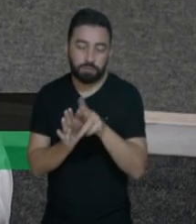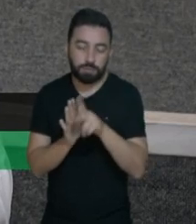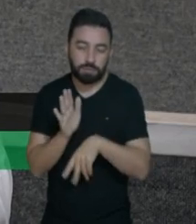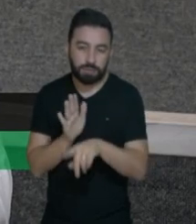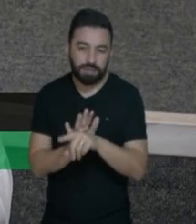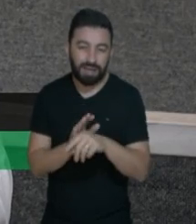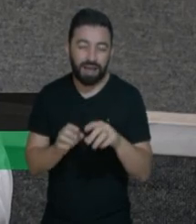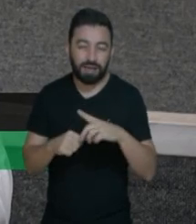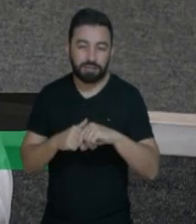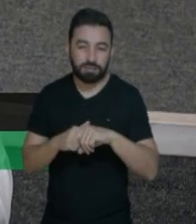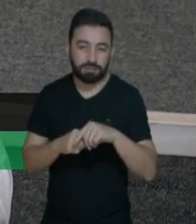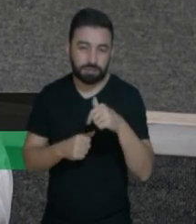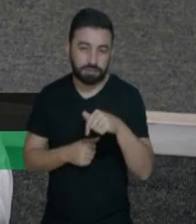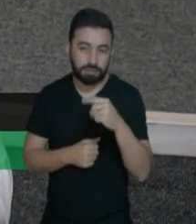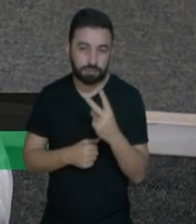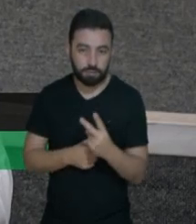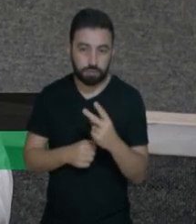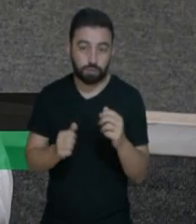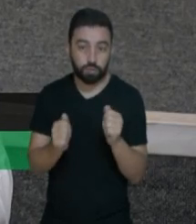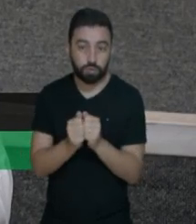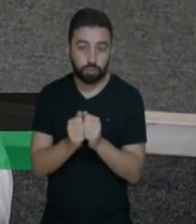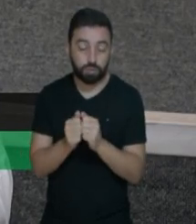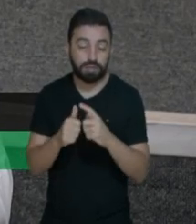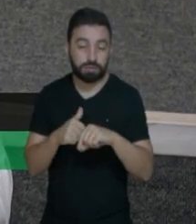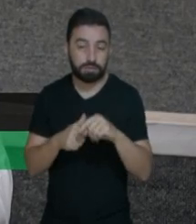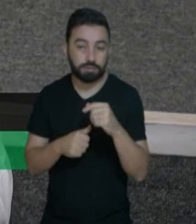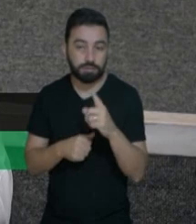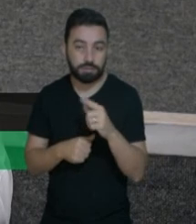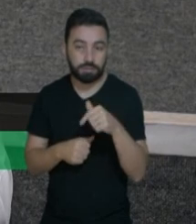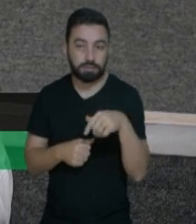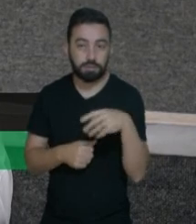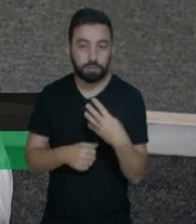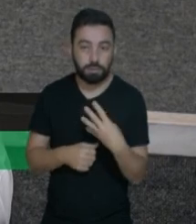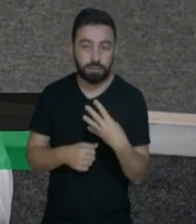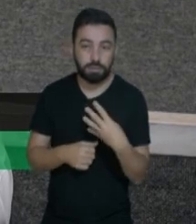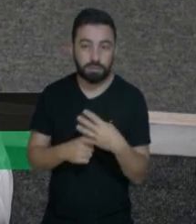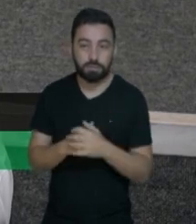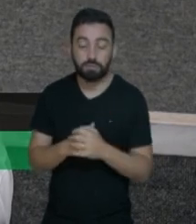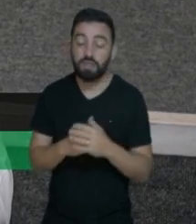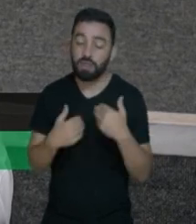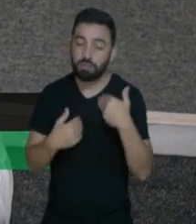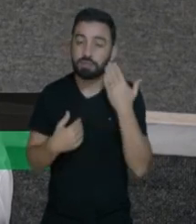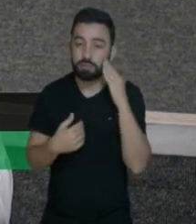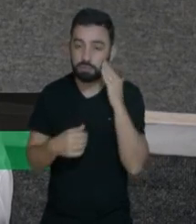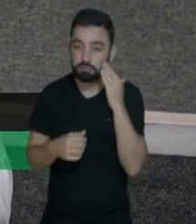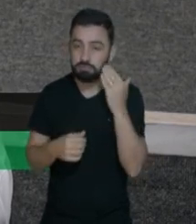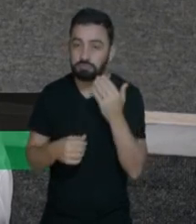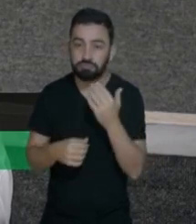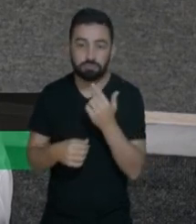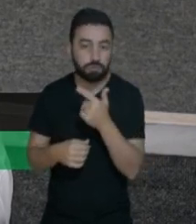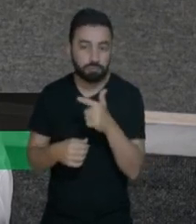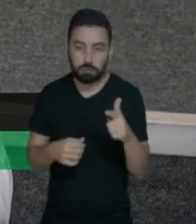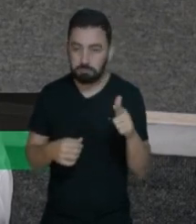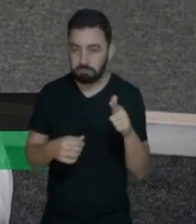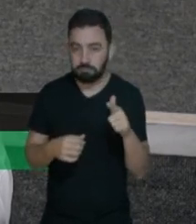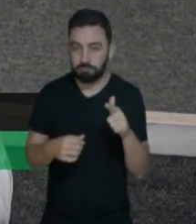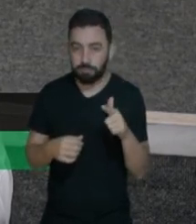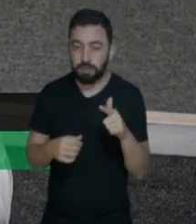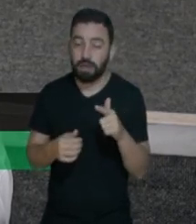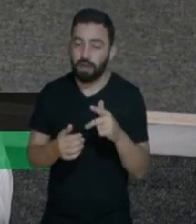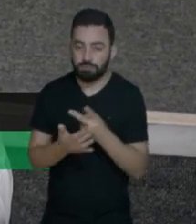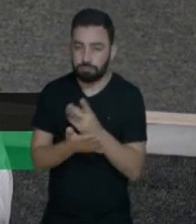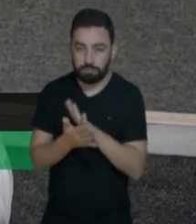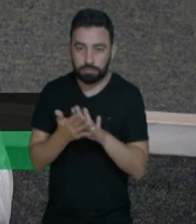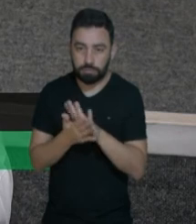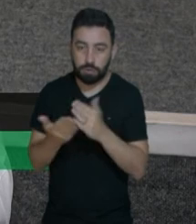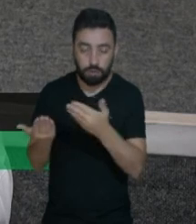72 combinado com o artigo 1441 do regimento interno da Assembleia Legislativa entendo pela inexistência de usurpação à iniciativa reservada